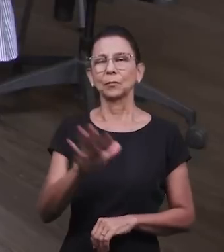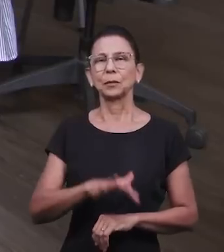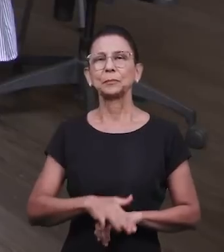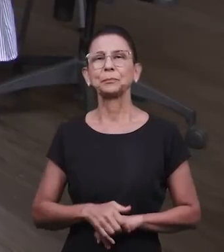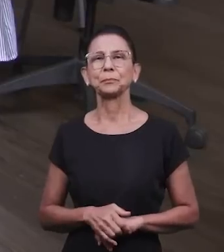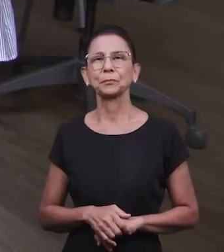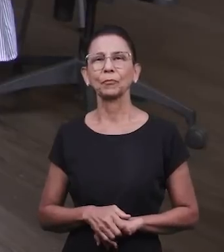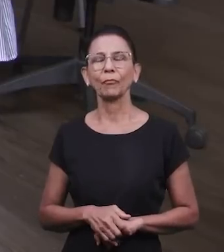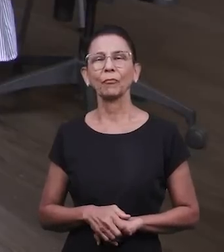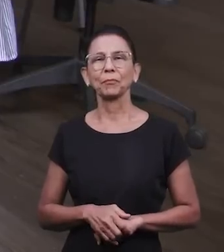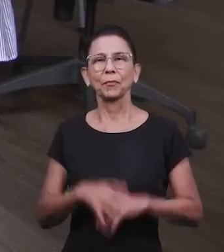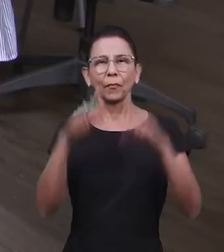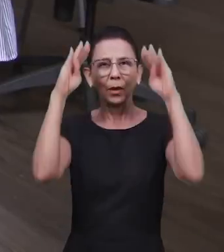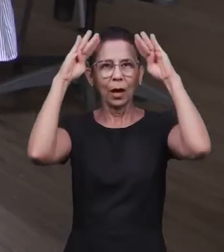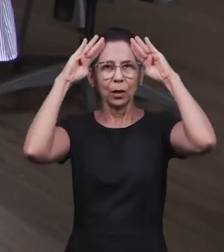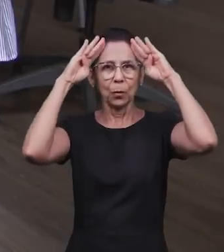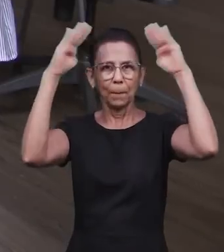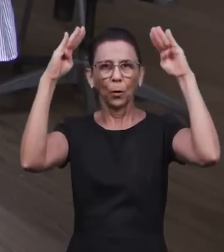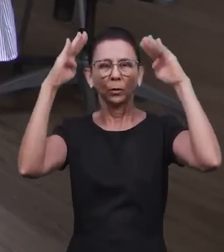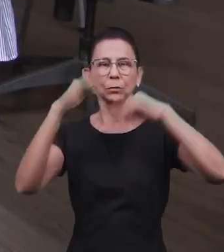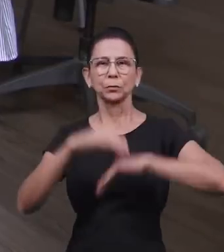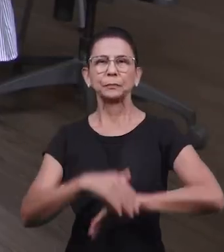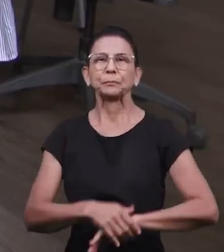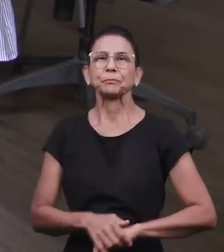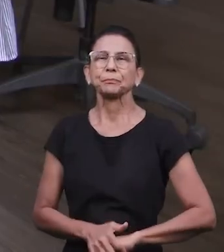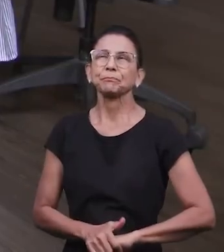Europa, no aeroporto, e